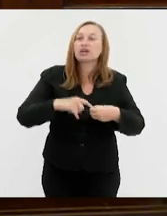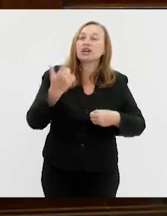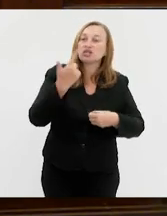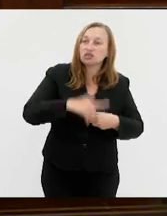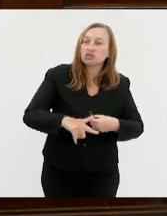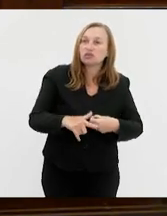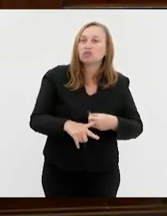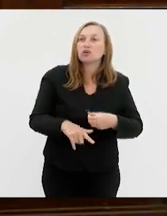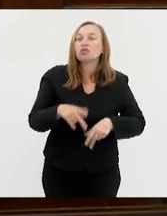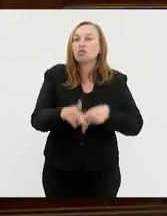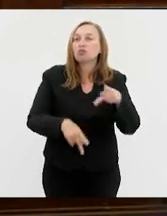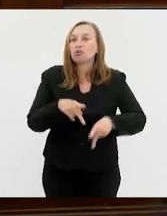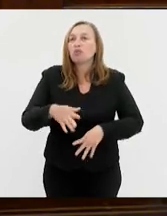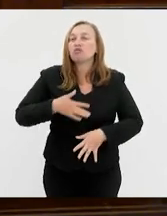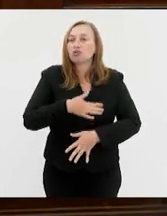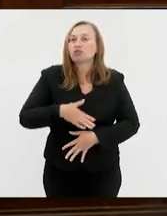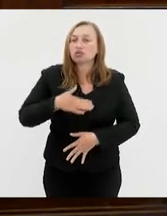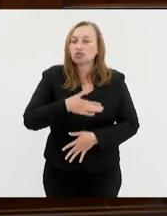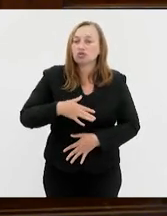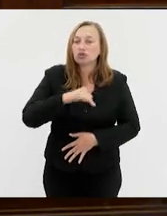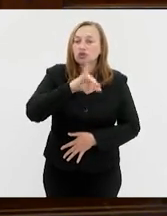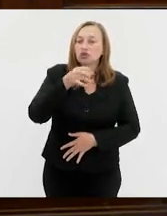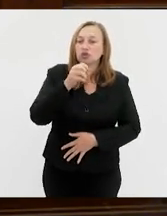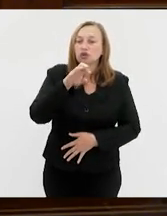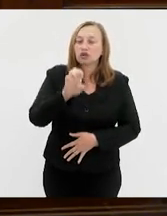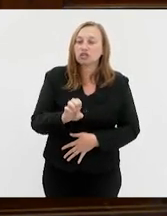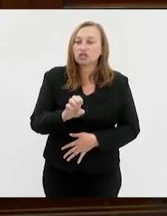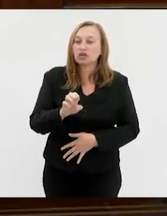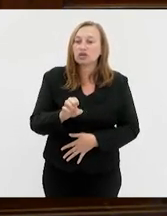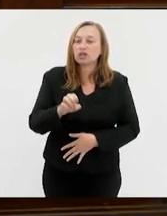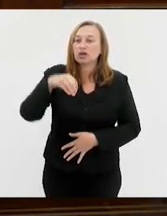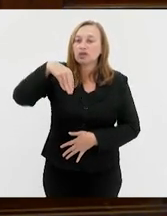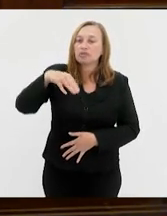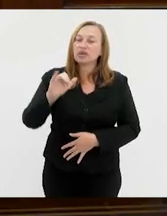gostou e elegeu Jorge Miranda prefeito da cidade.